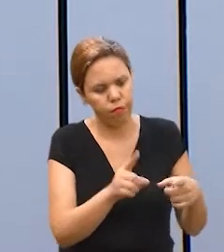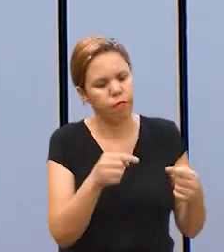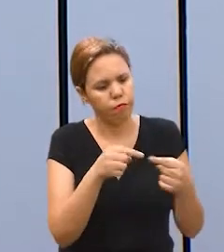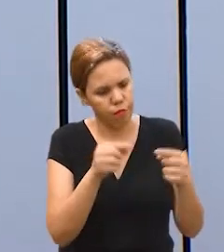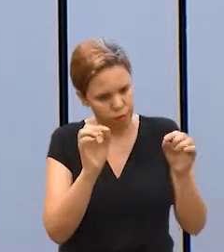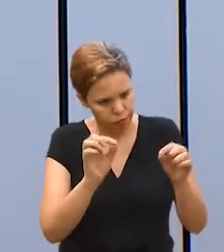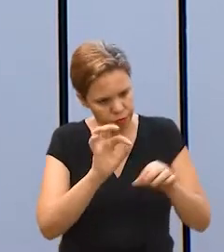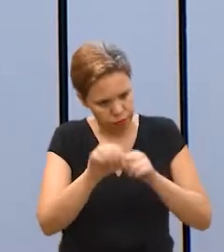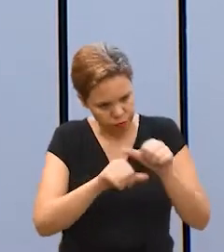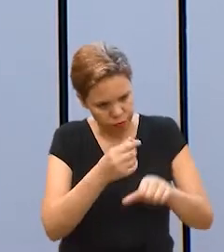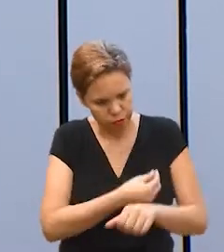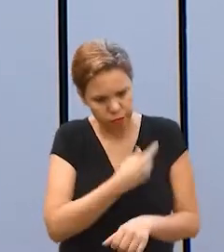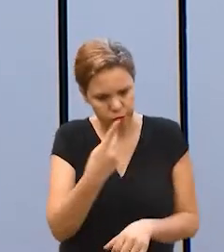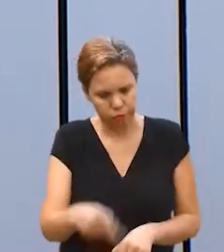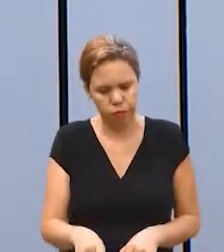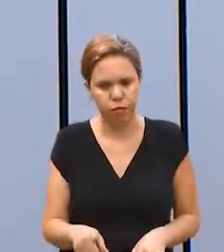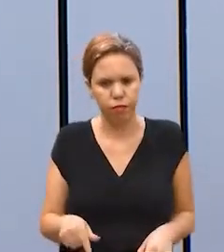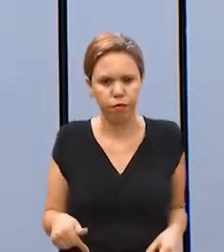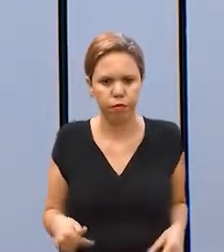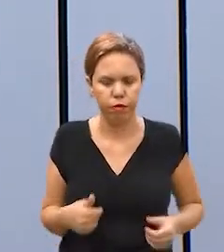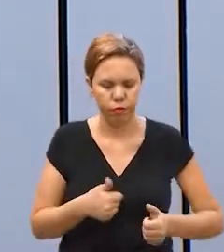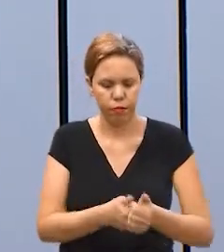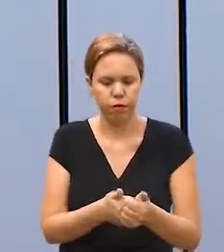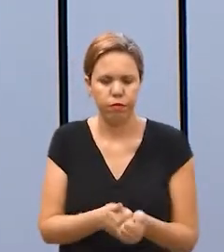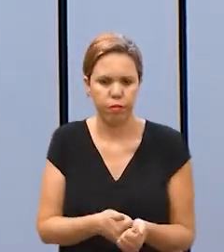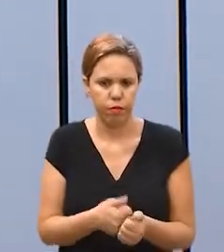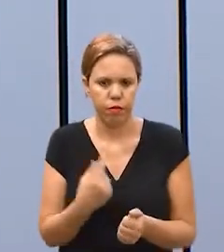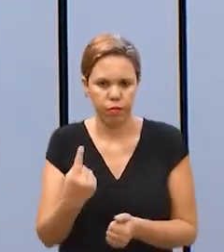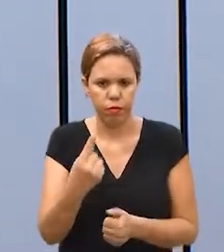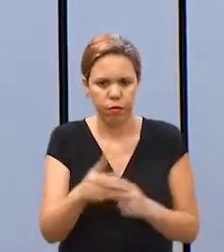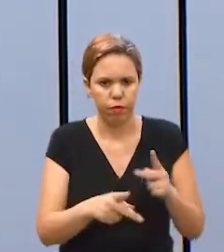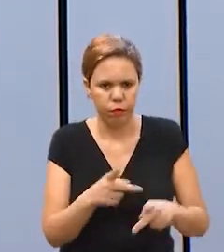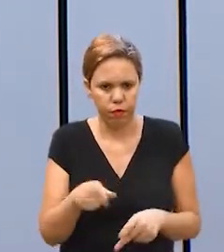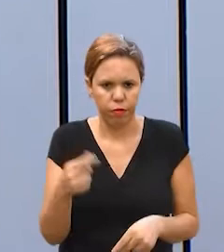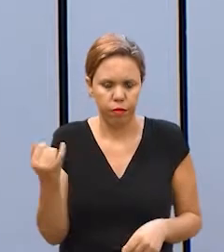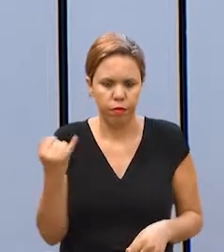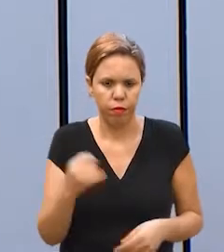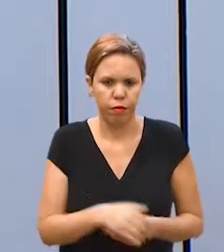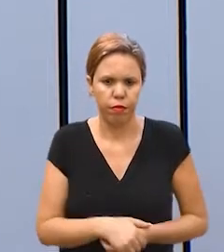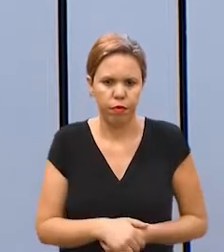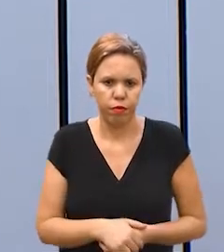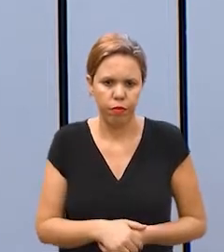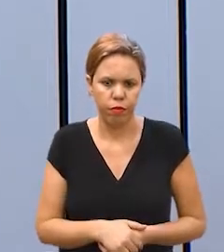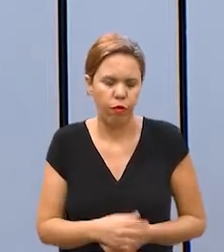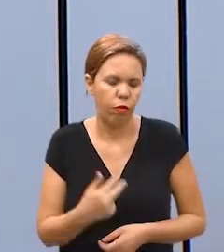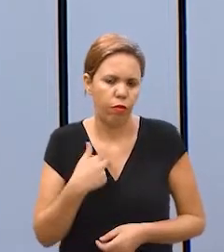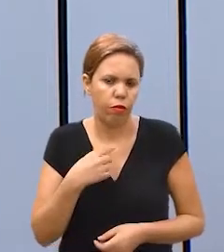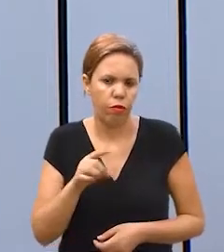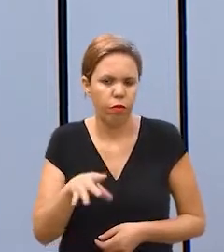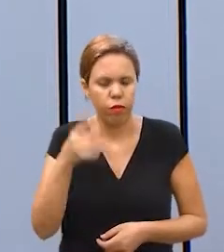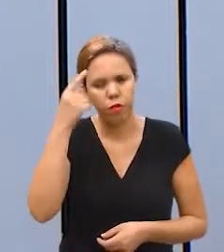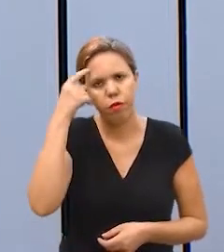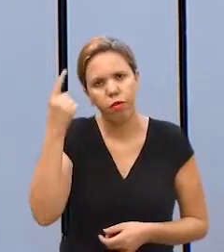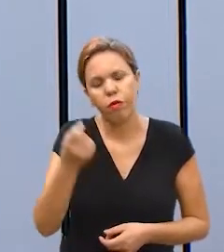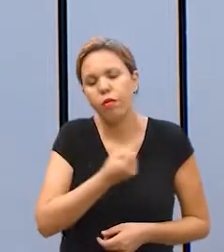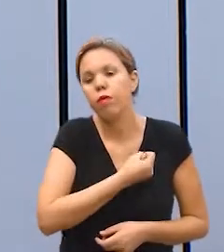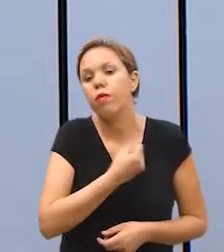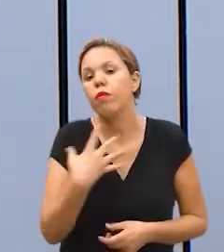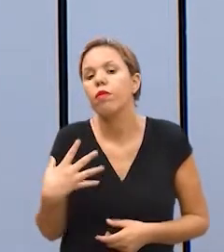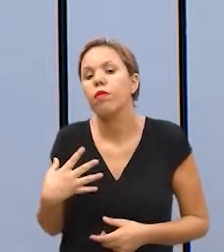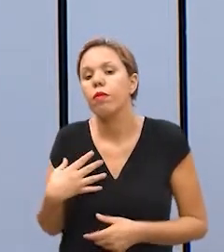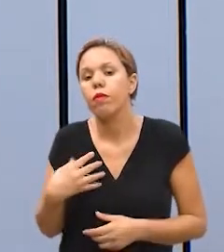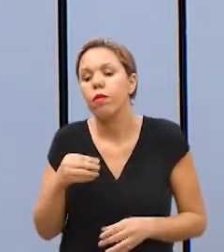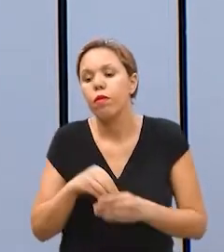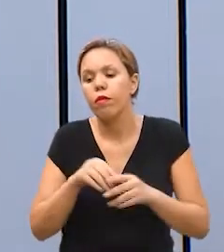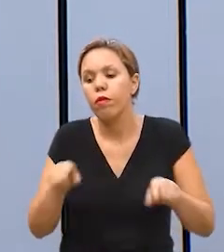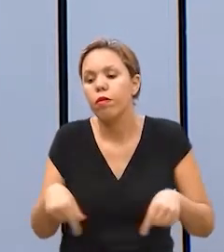fazendo sentido, está fazendo mudança na vida. E esse acompanhamento individual é muito importante. Então não dá para a gente pensar qual é o número ideal